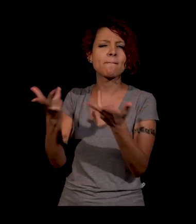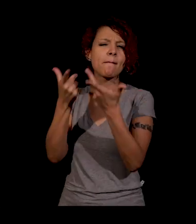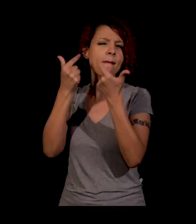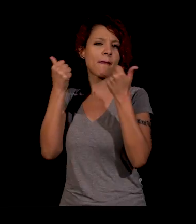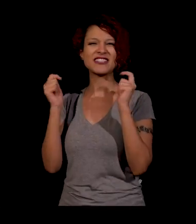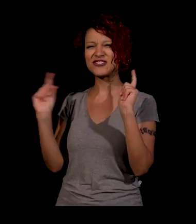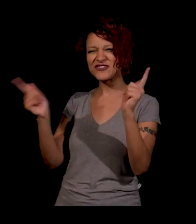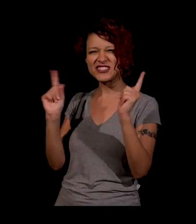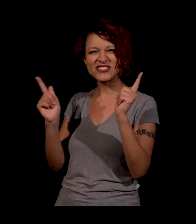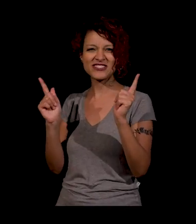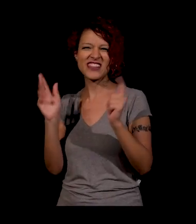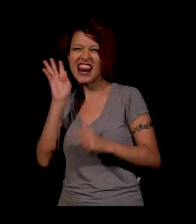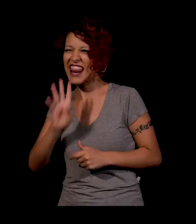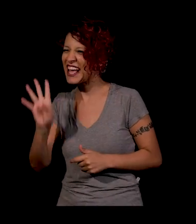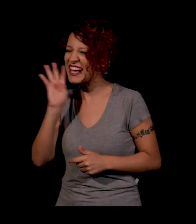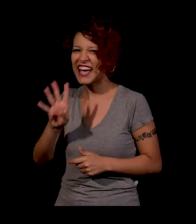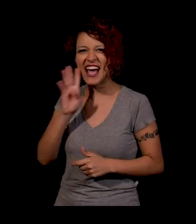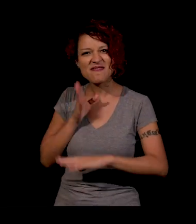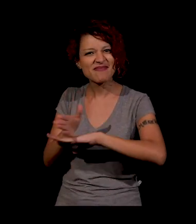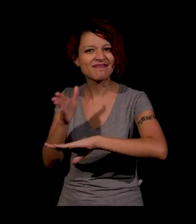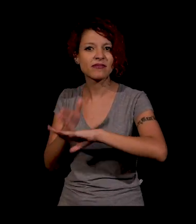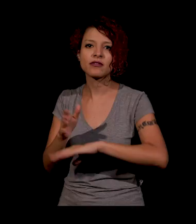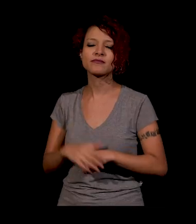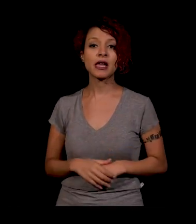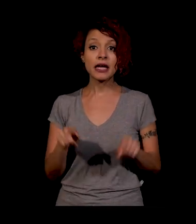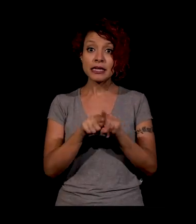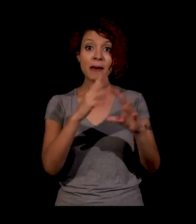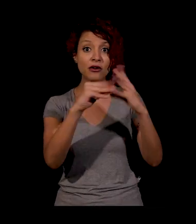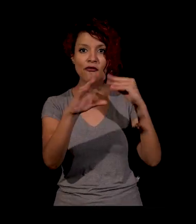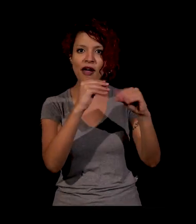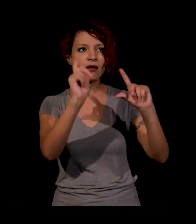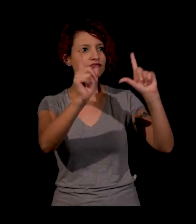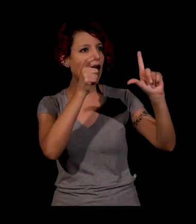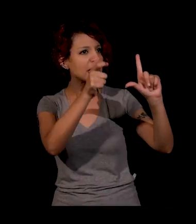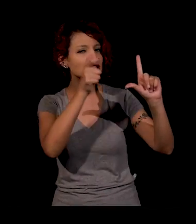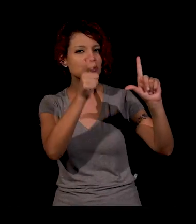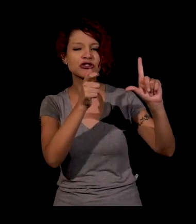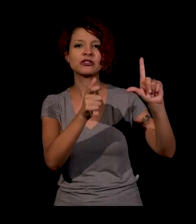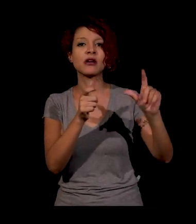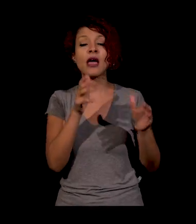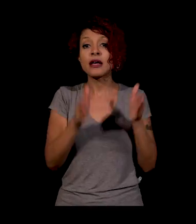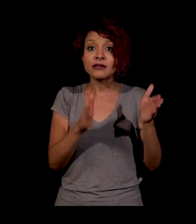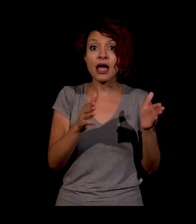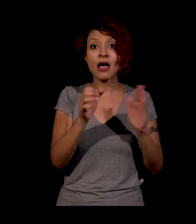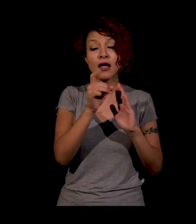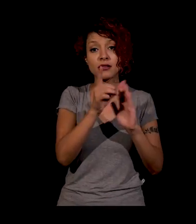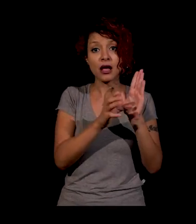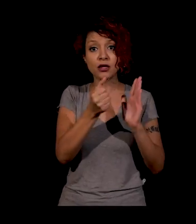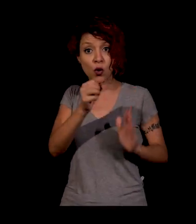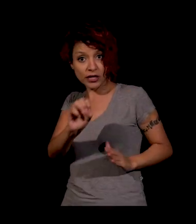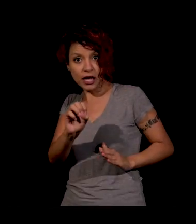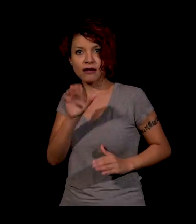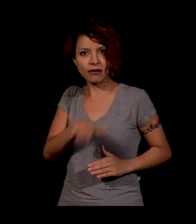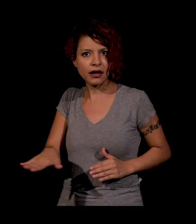muito divertido, eu achava mó barato. Eu sempre vi muita novela, fui uma criança, né, imagina, dos anos 80. Vendo O